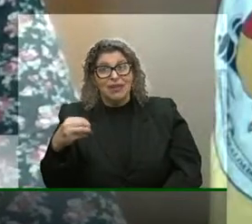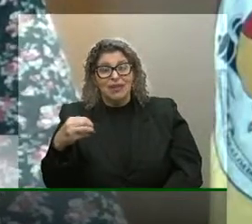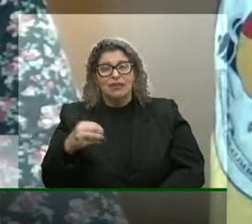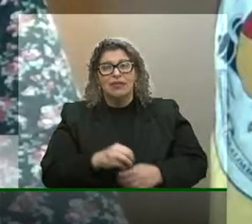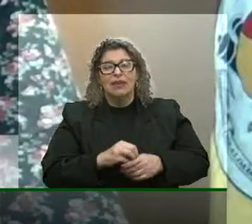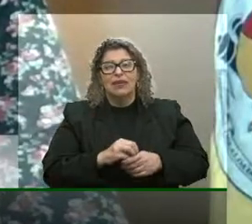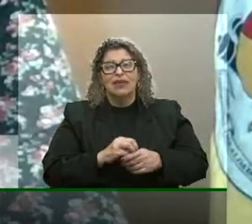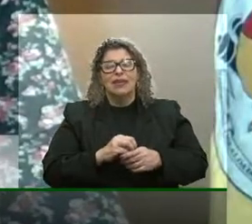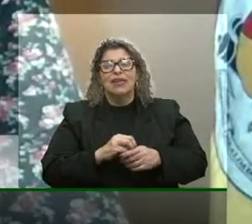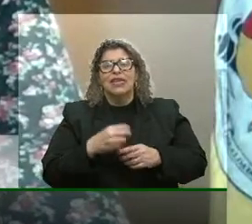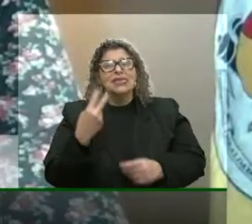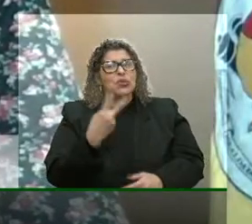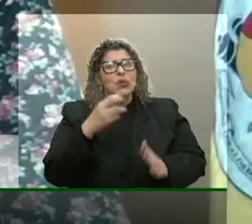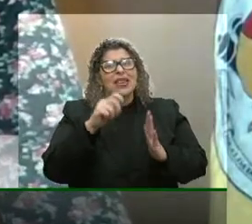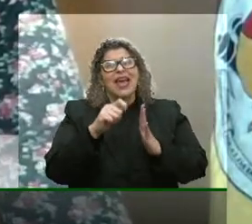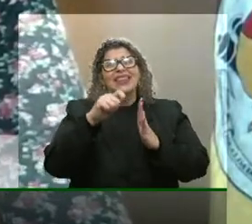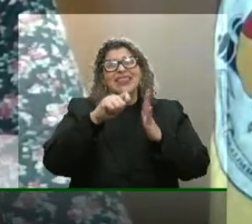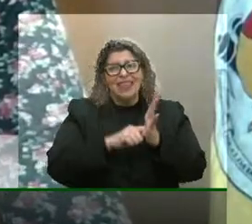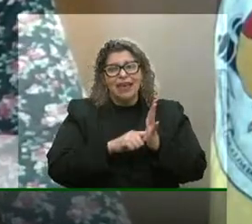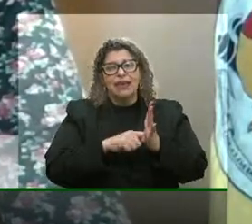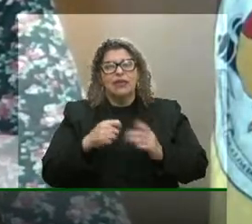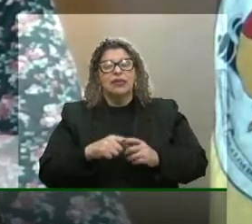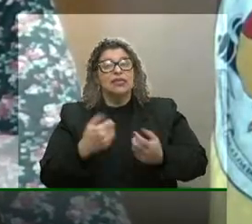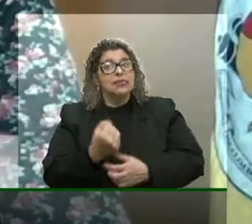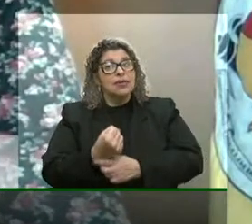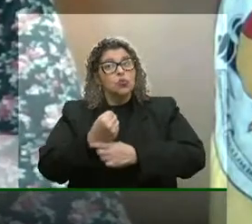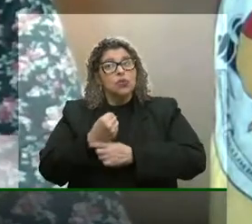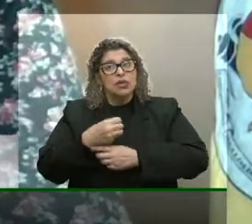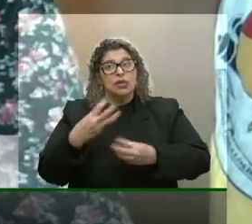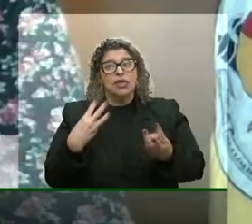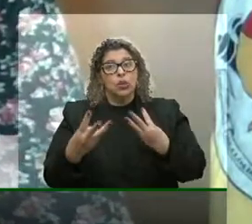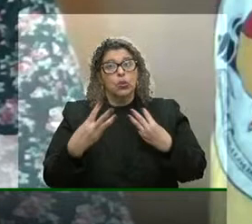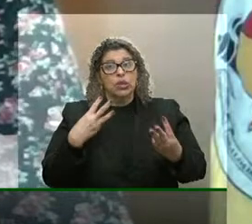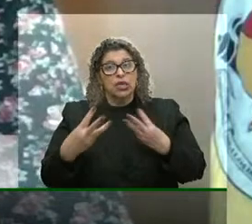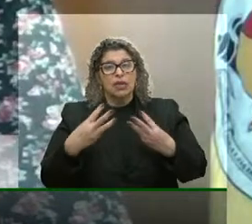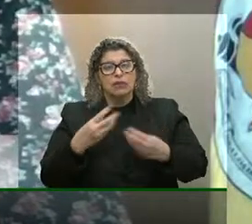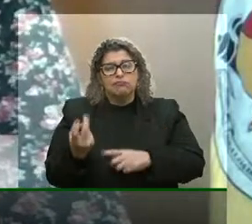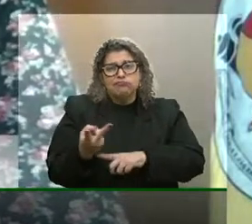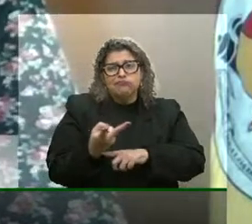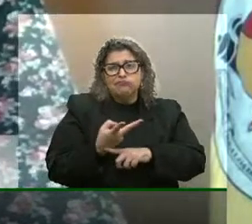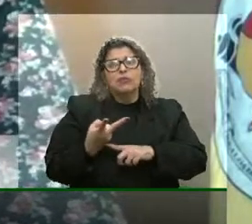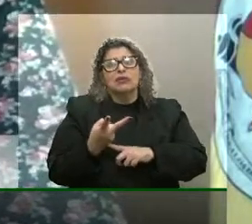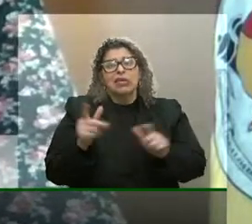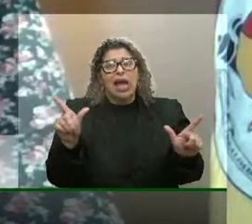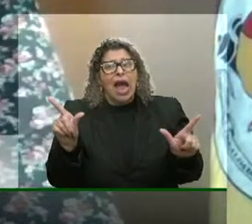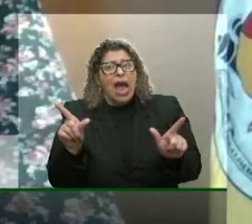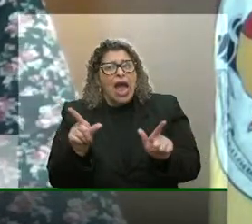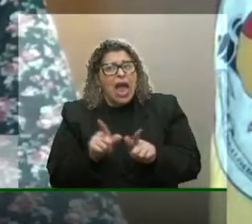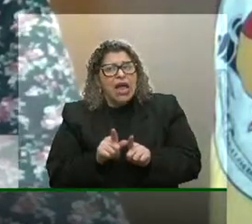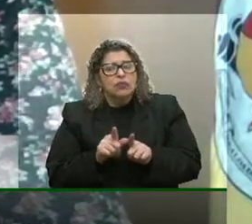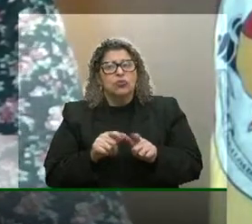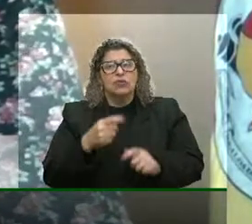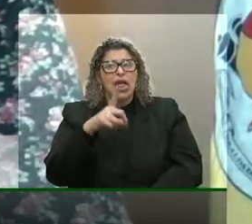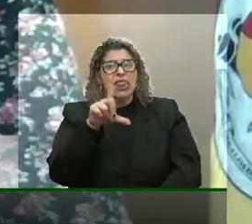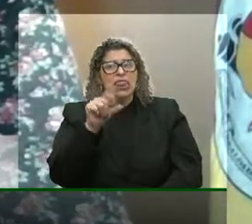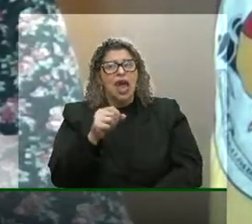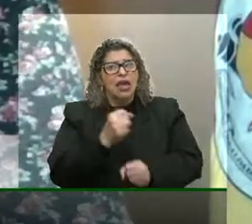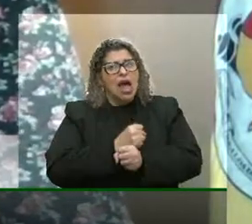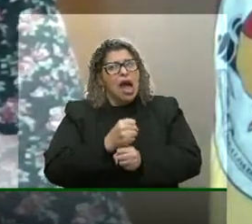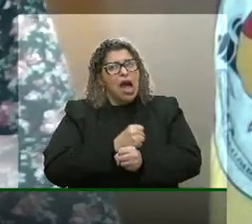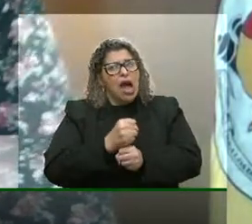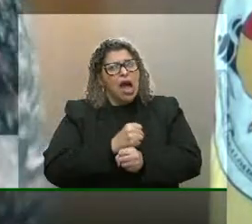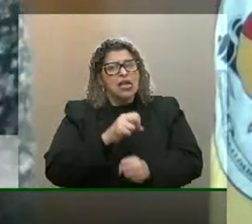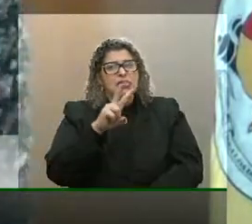segunda década de ação pela segurança no trânsito, com a busca de se reduzir nos próximos 10 anos